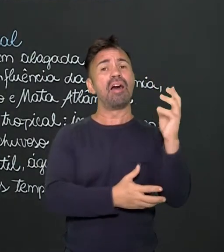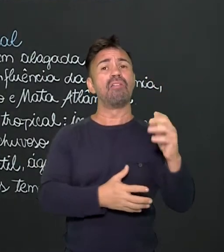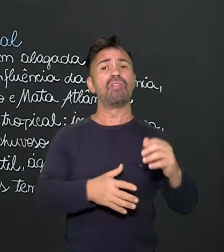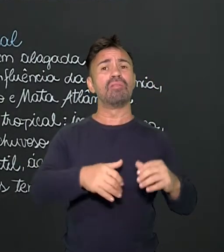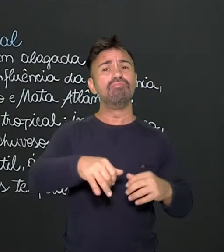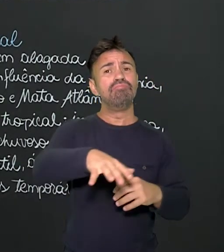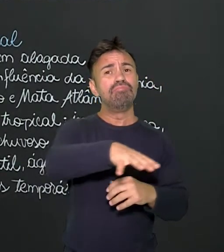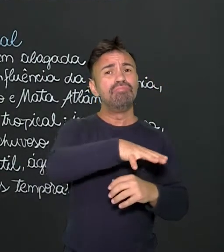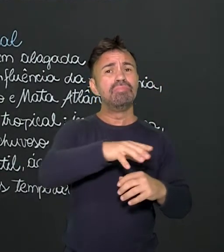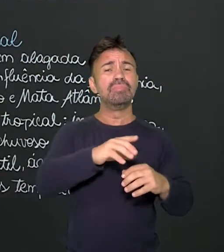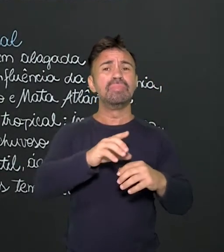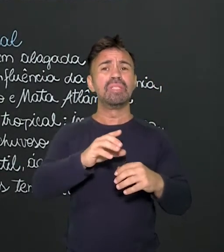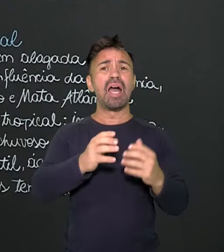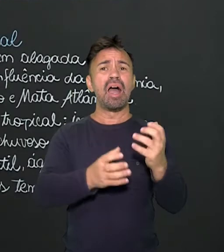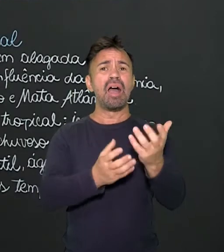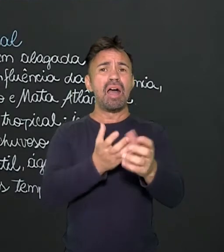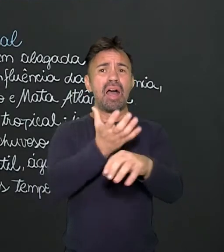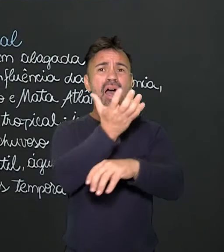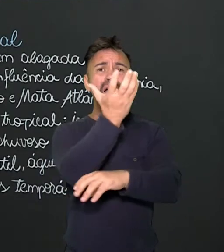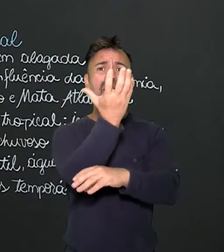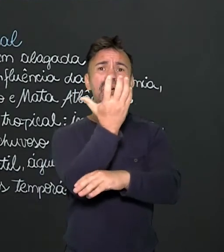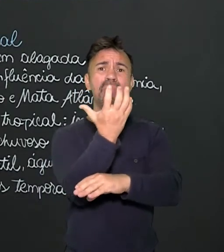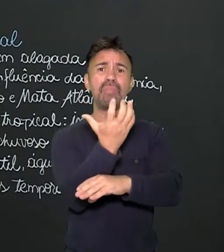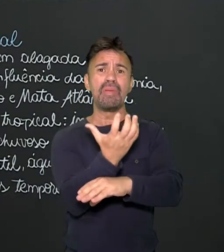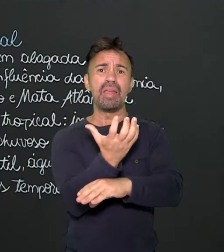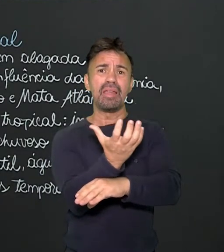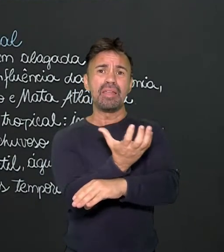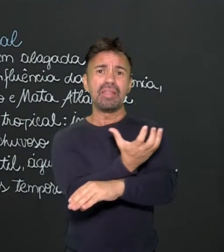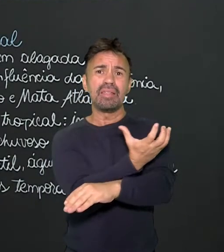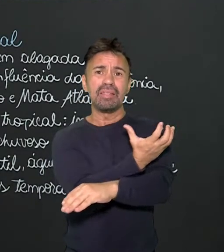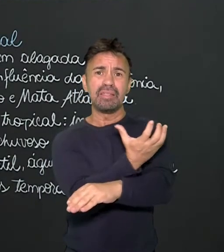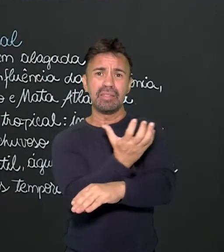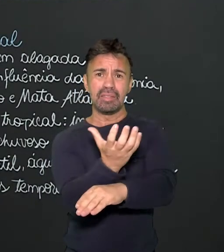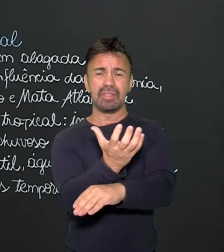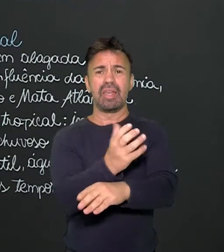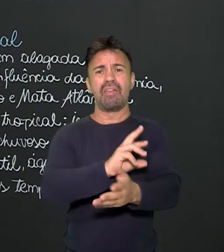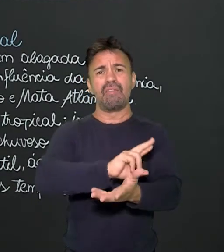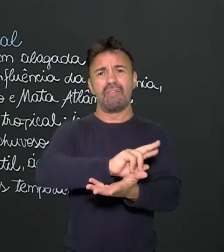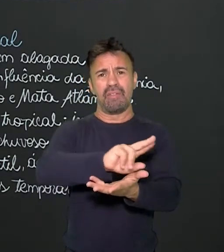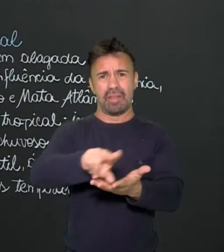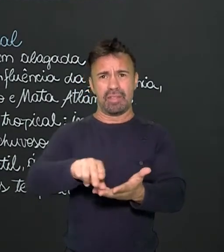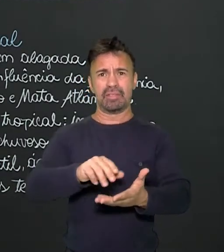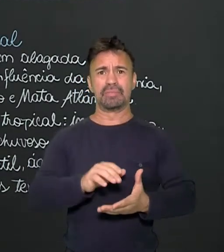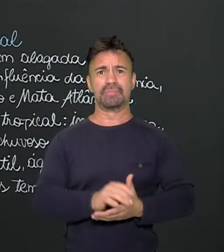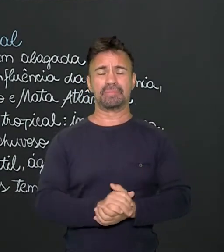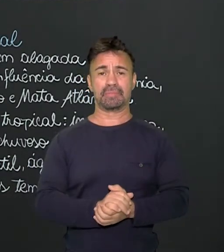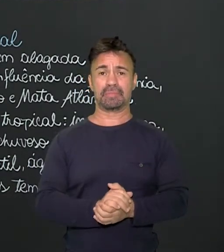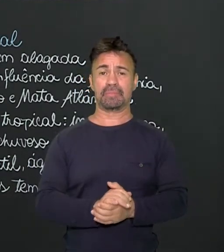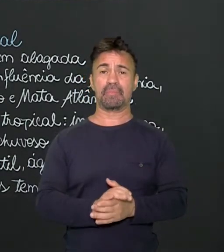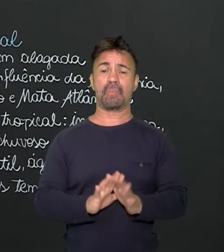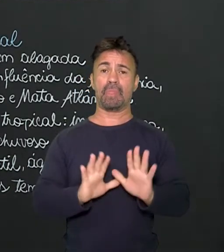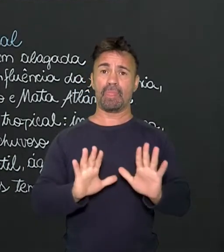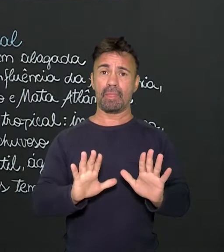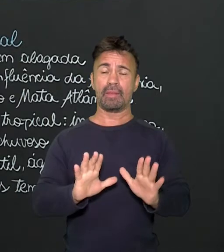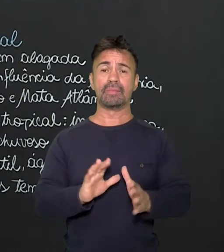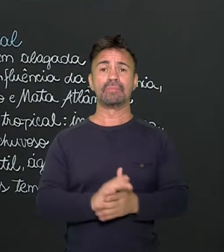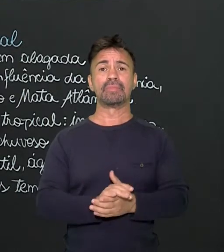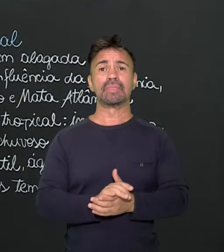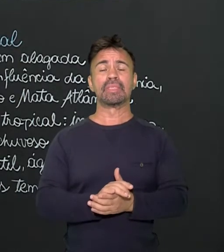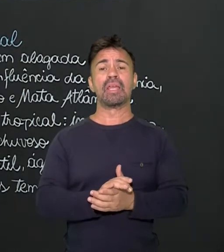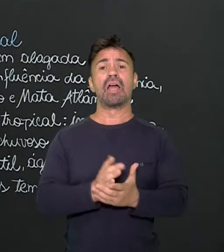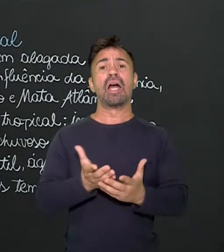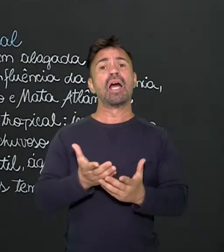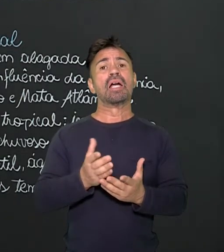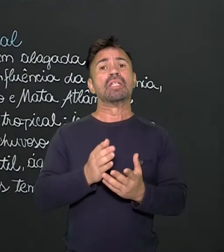parte mais savana, com arbustos menores, uma coisa mais campestre, então é bem variado mesmo. Porém,